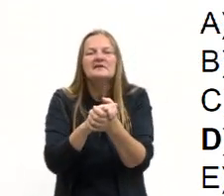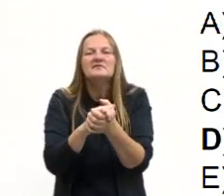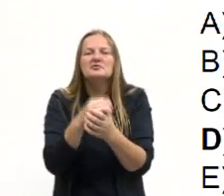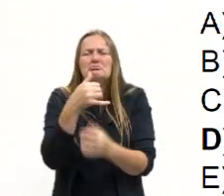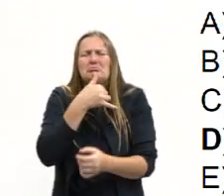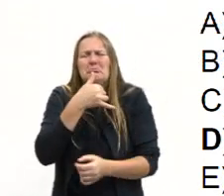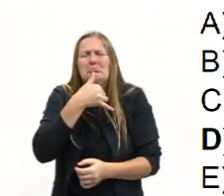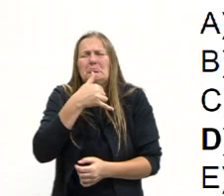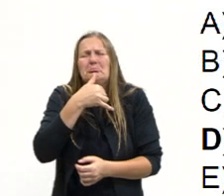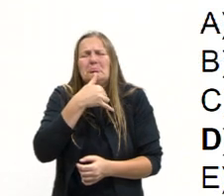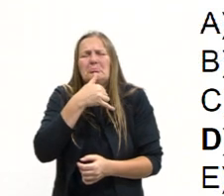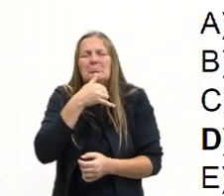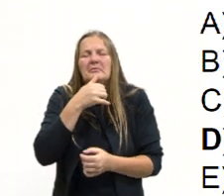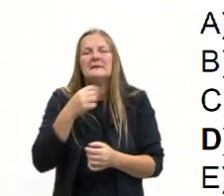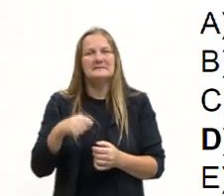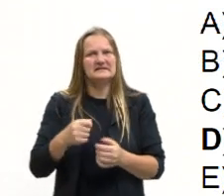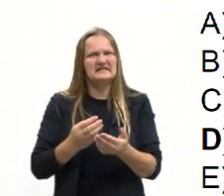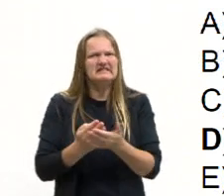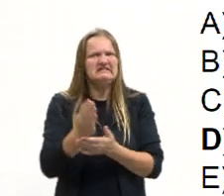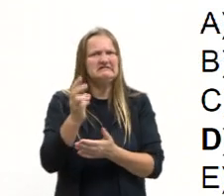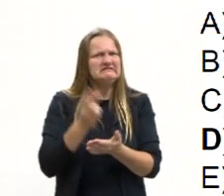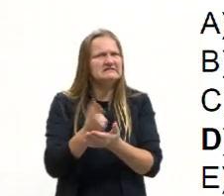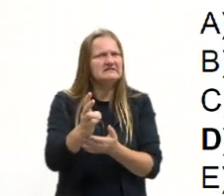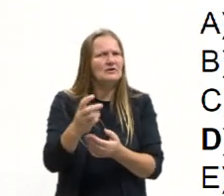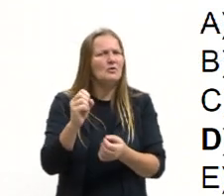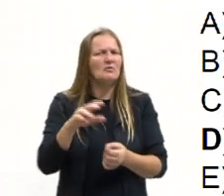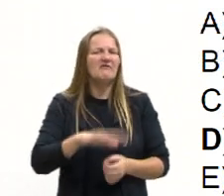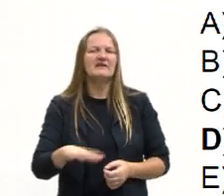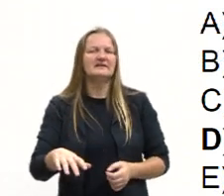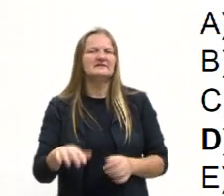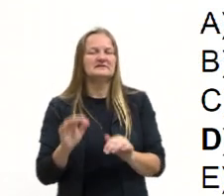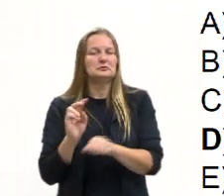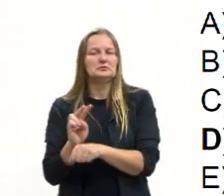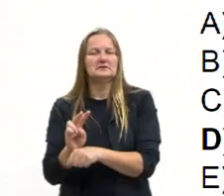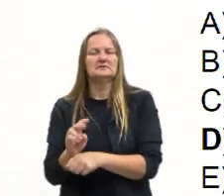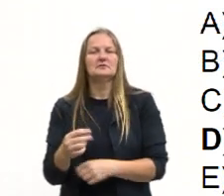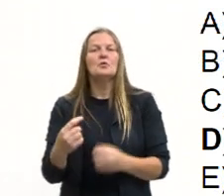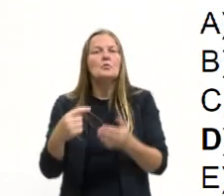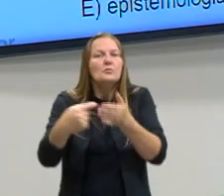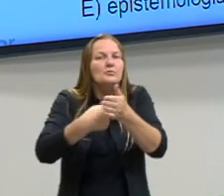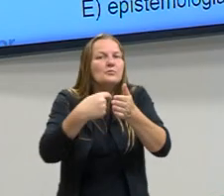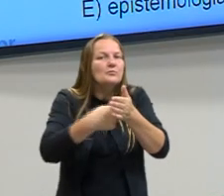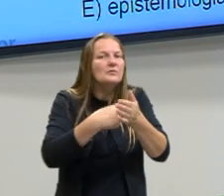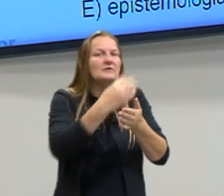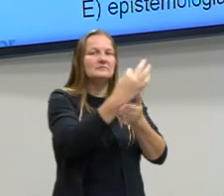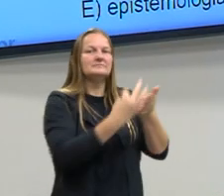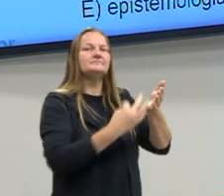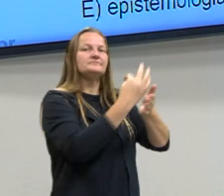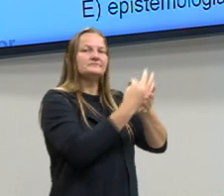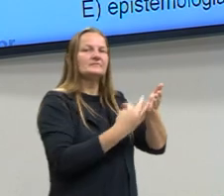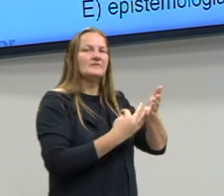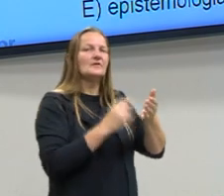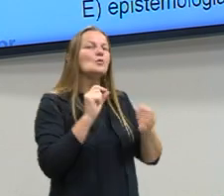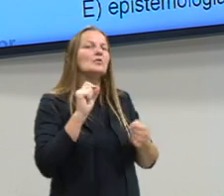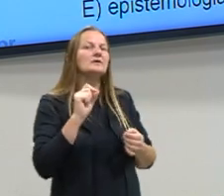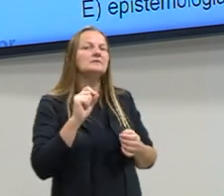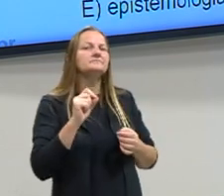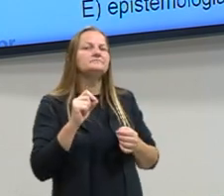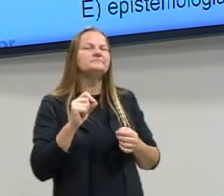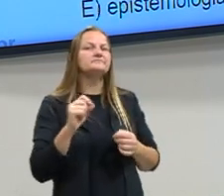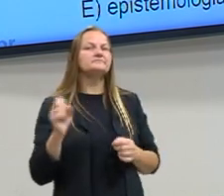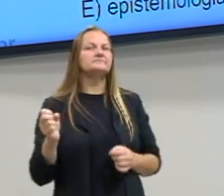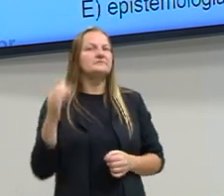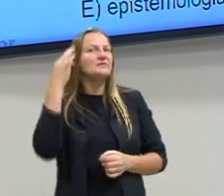deve ser prolongado pelo bem das Crianças Os questionamentos apresentados no texto possui uma relevância